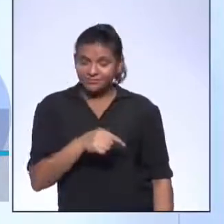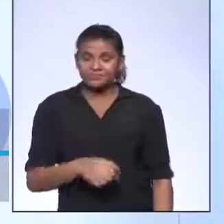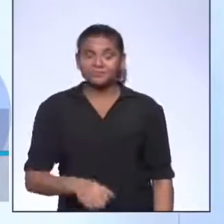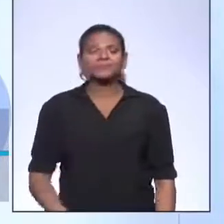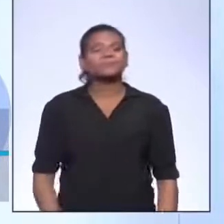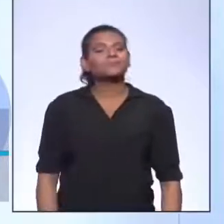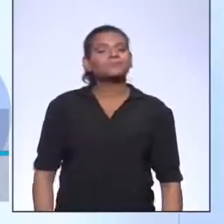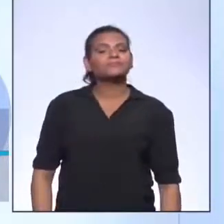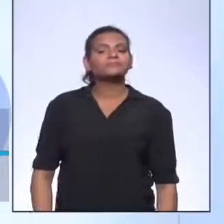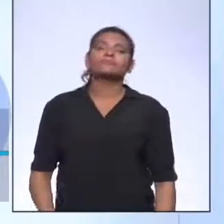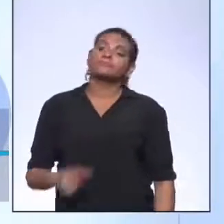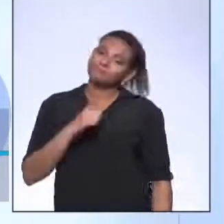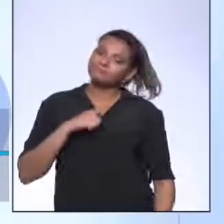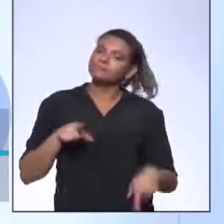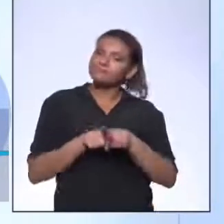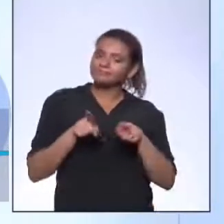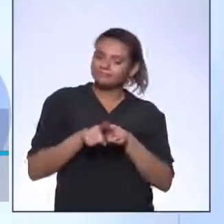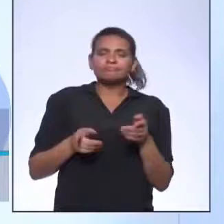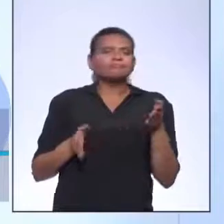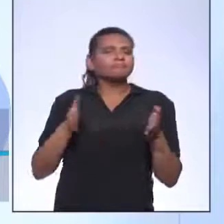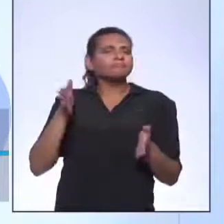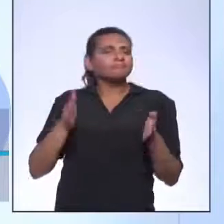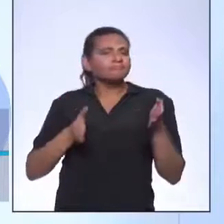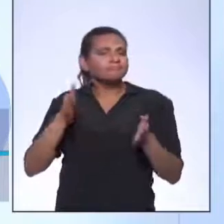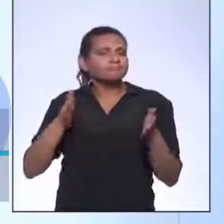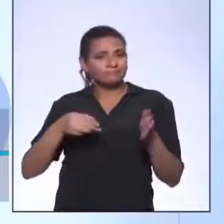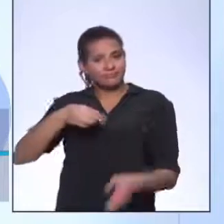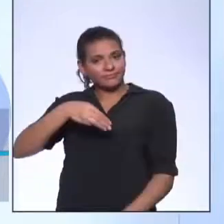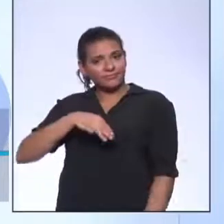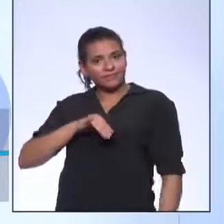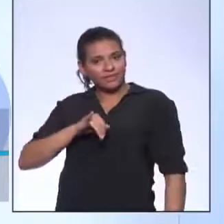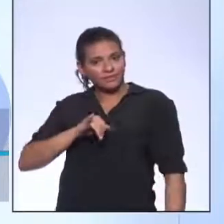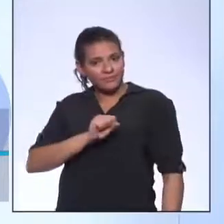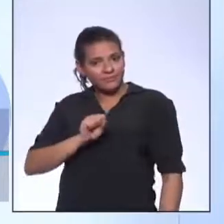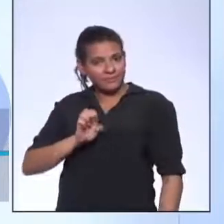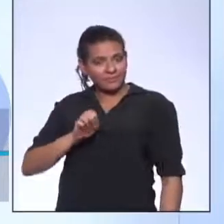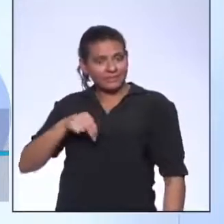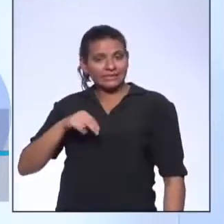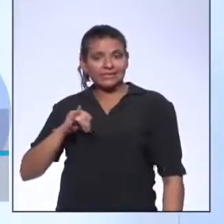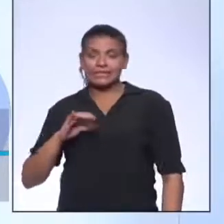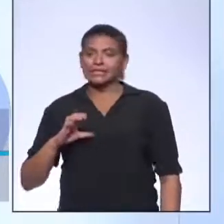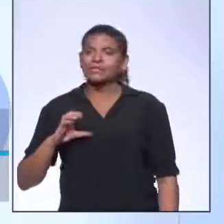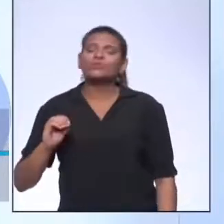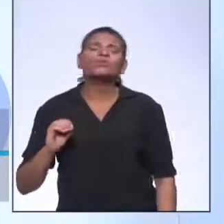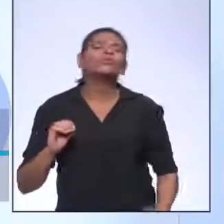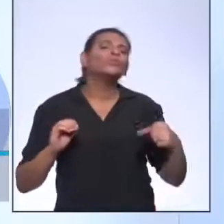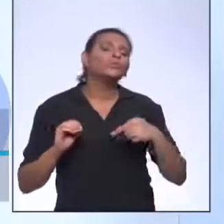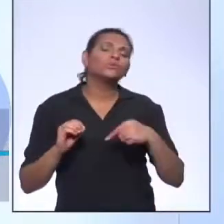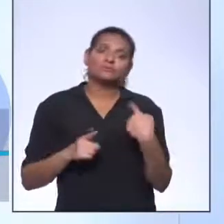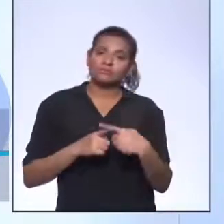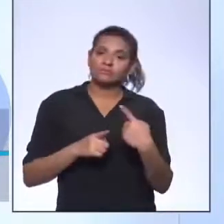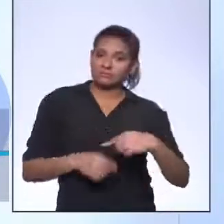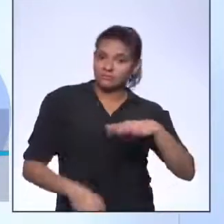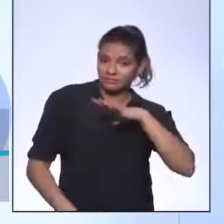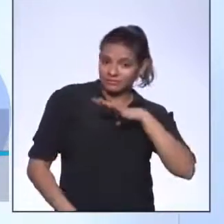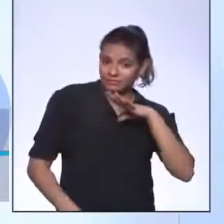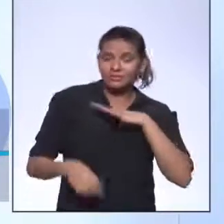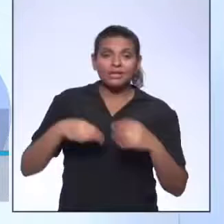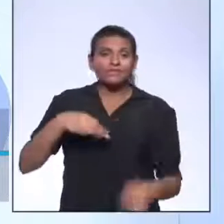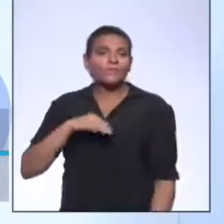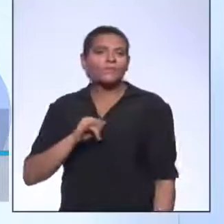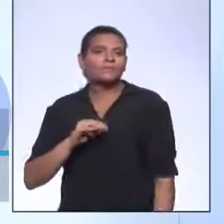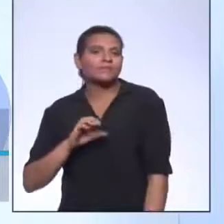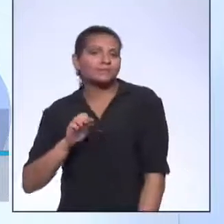Nós temos aí também um período micênico, onde a cidade de Micenas ela domina também a Grécia. Só